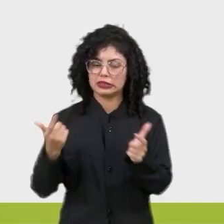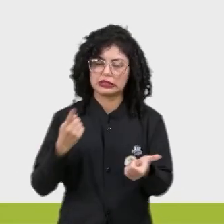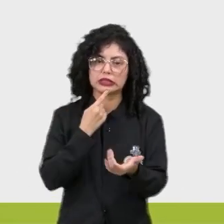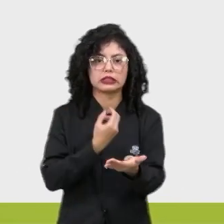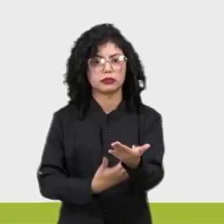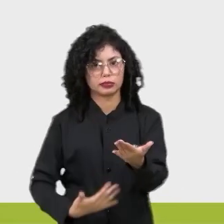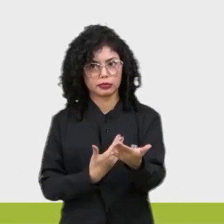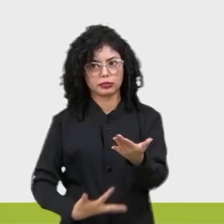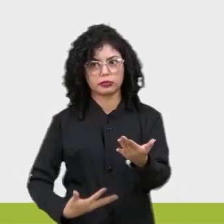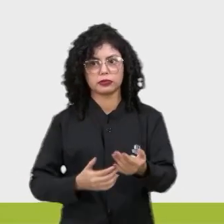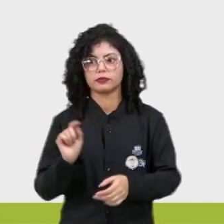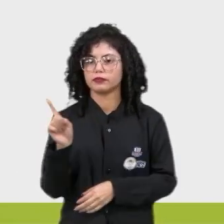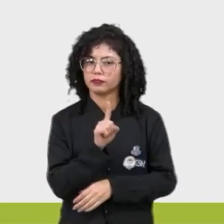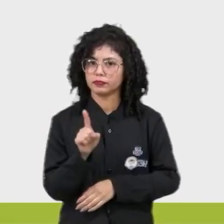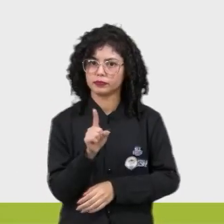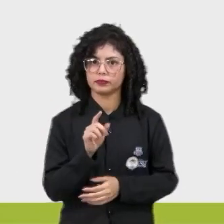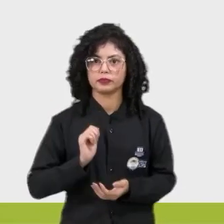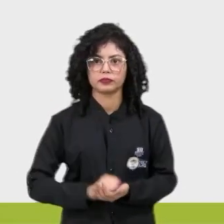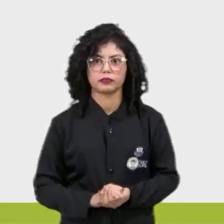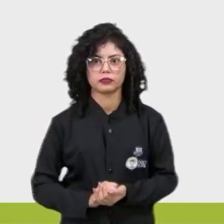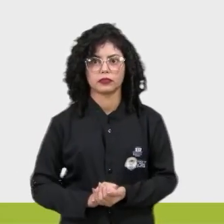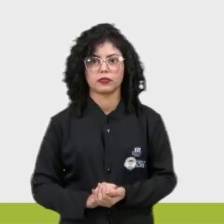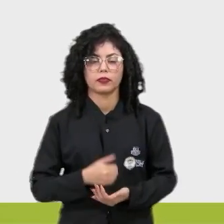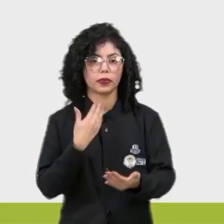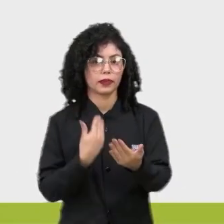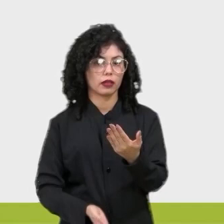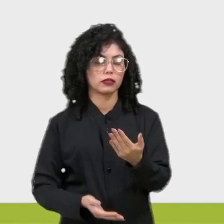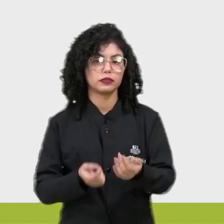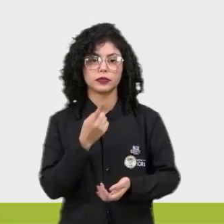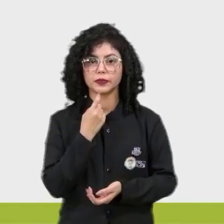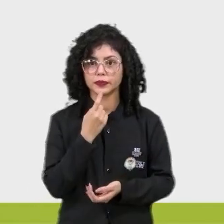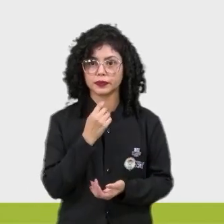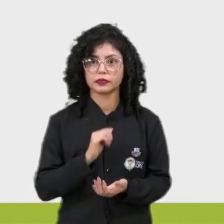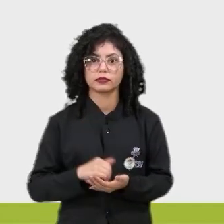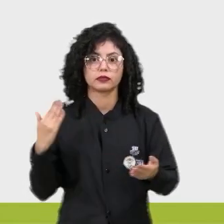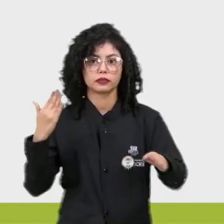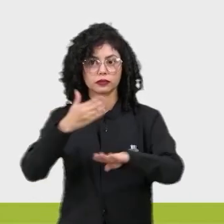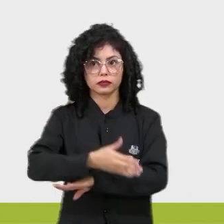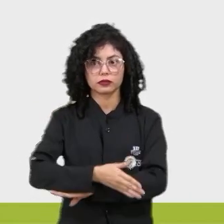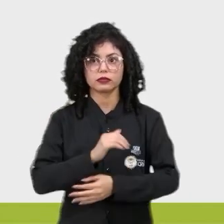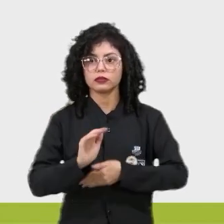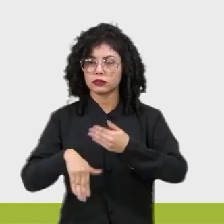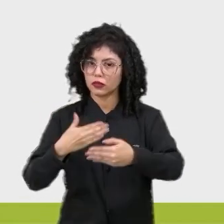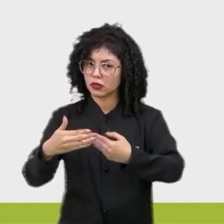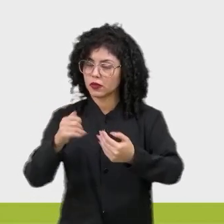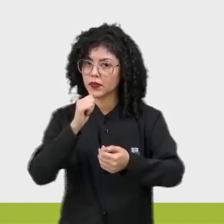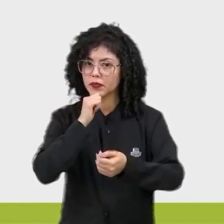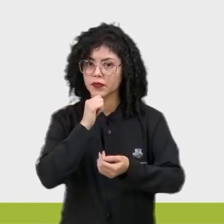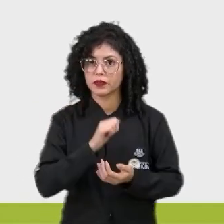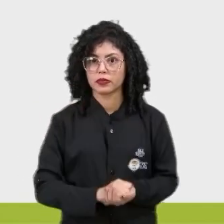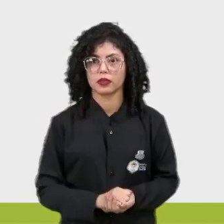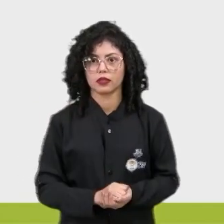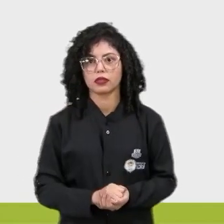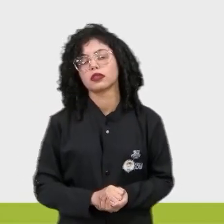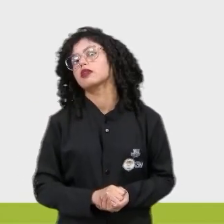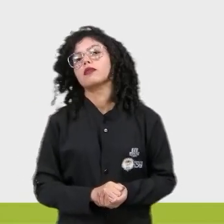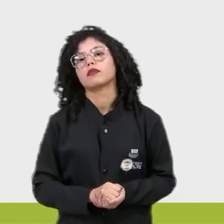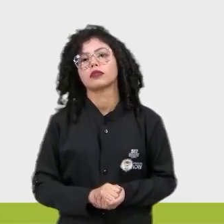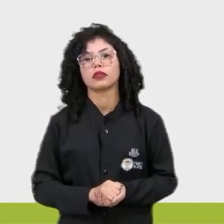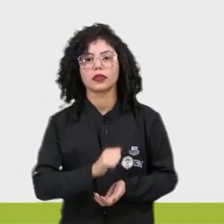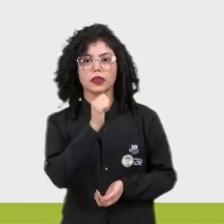sangue? Não. Se ele perder o sangue, ele já vai entrar num processo de anemia. Não vou arriscar agora não,